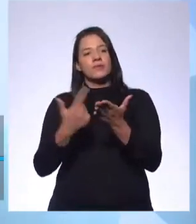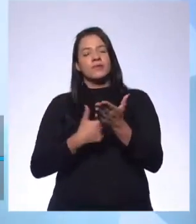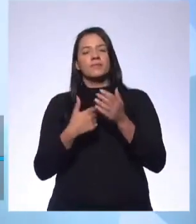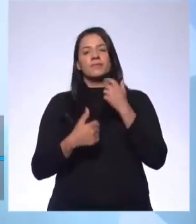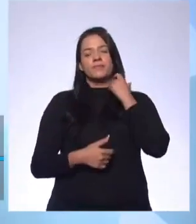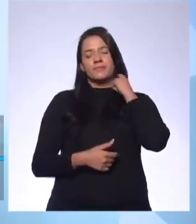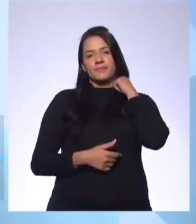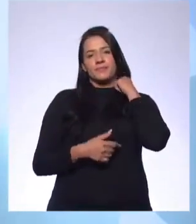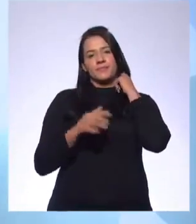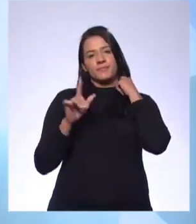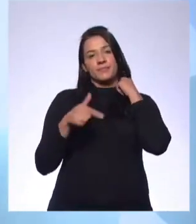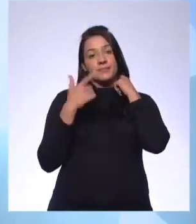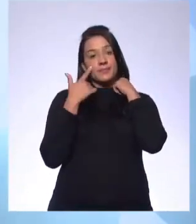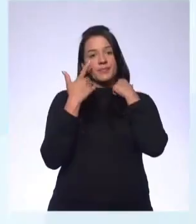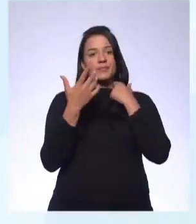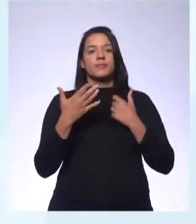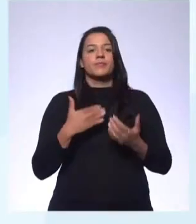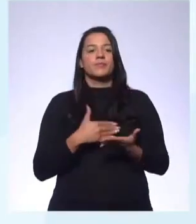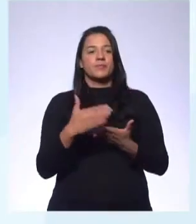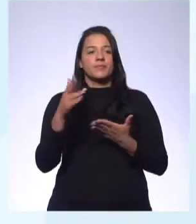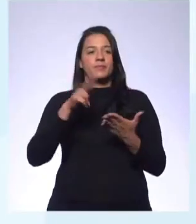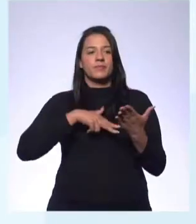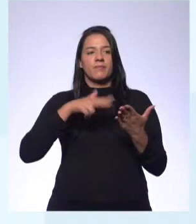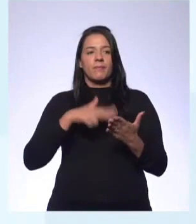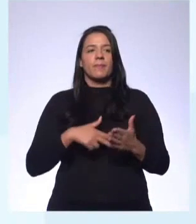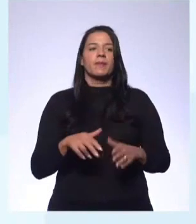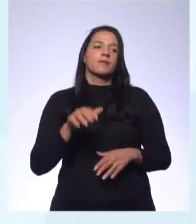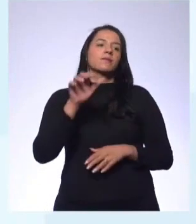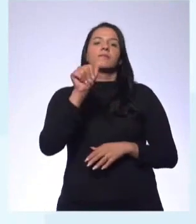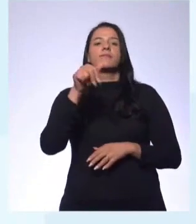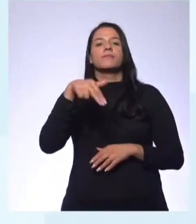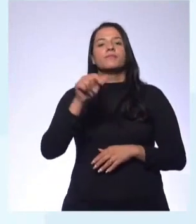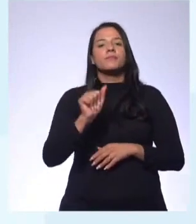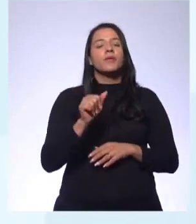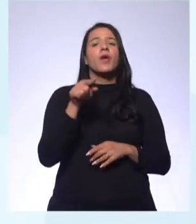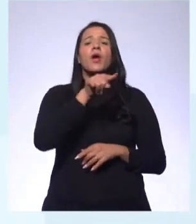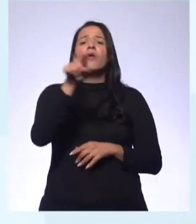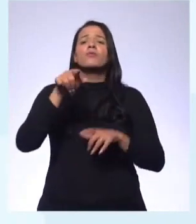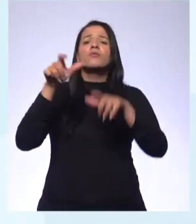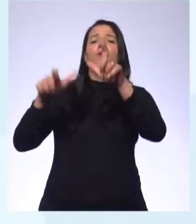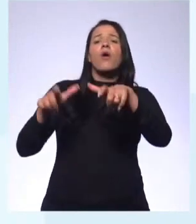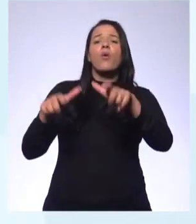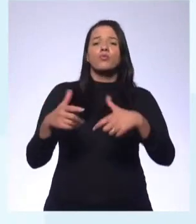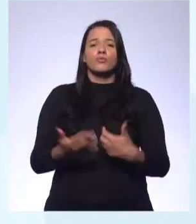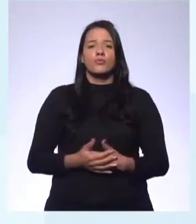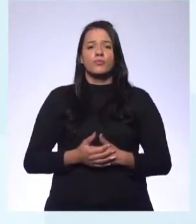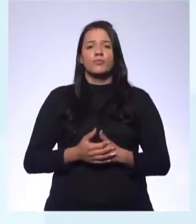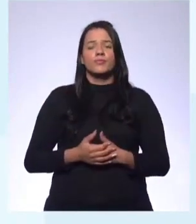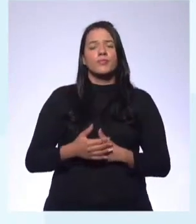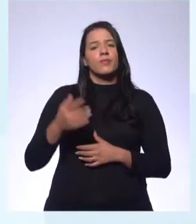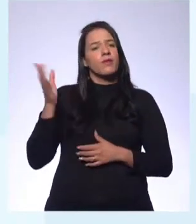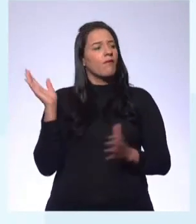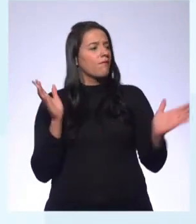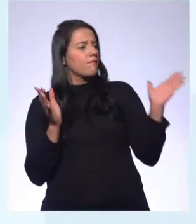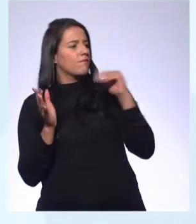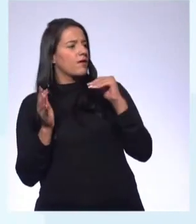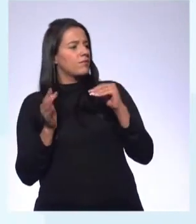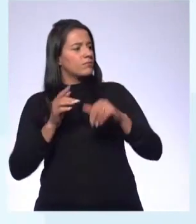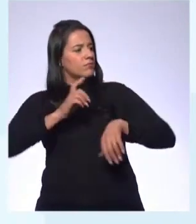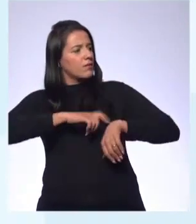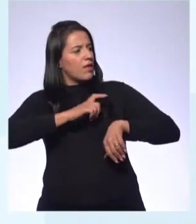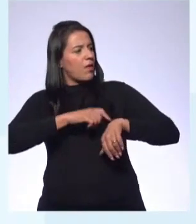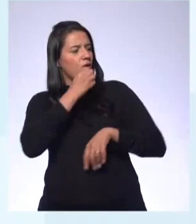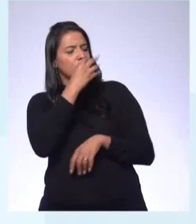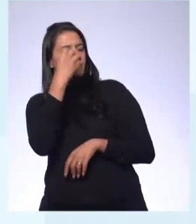lá. Vamos à leitura inicial. Ana Z. Aonde vai você? Vamos, Ana. Está na hora